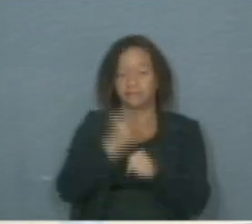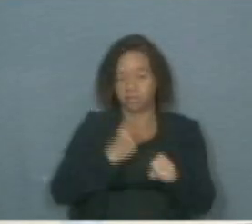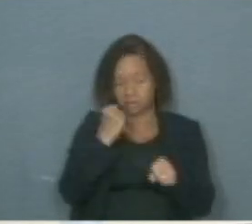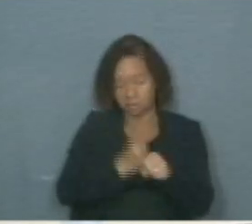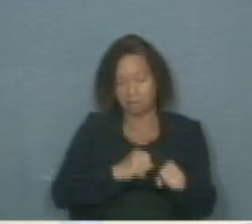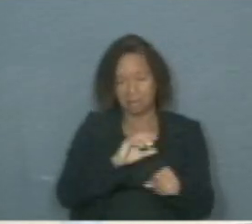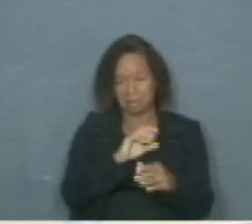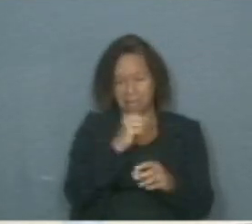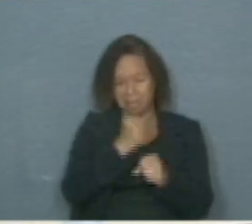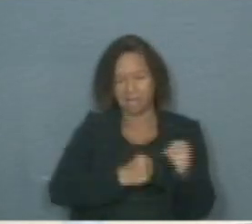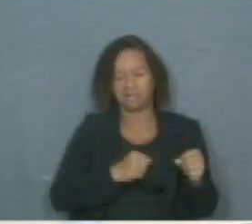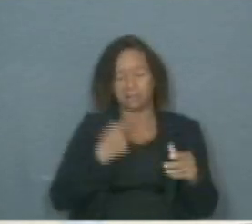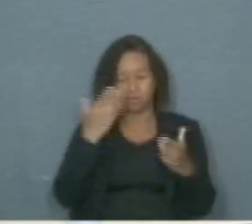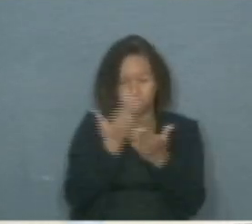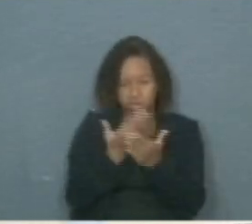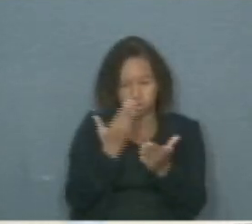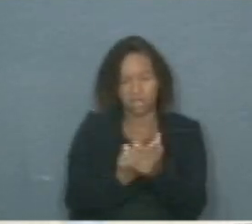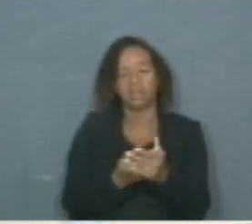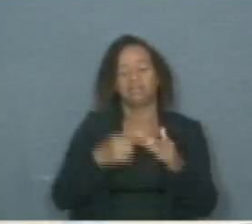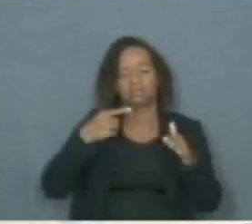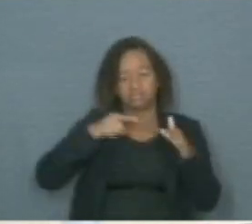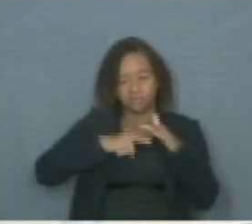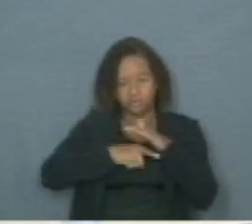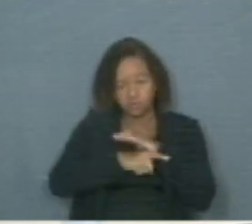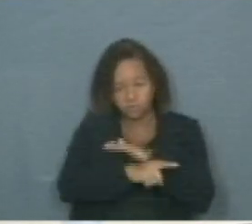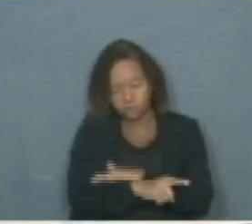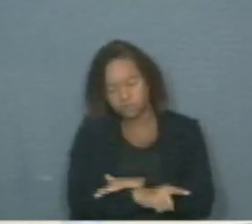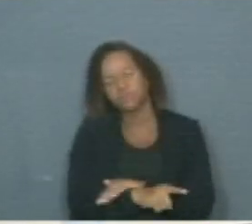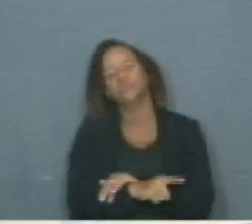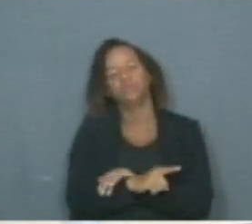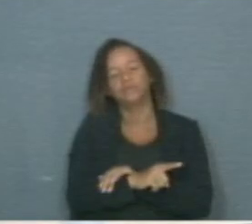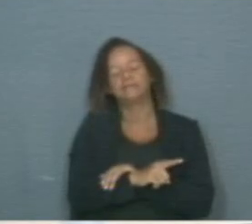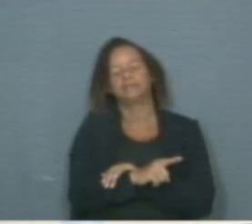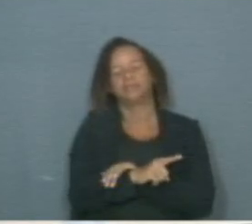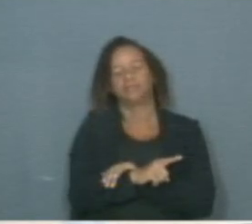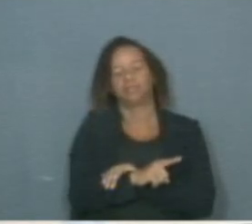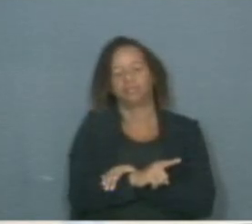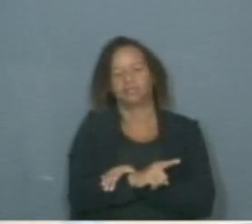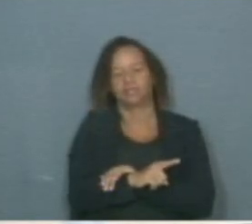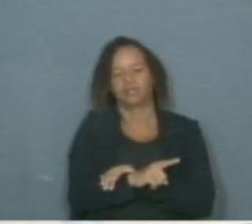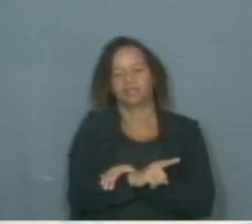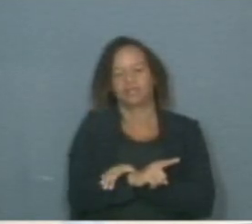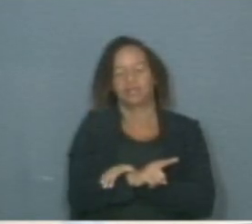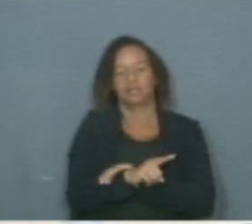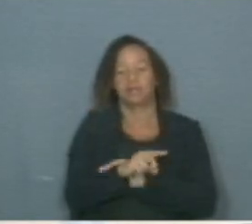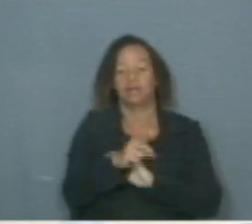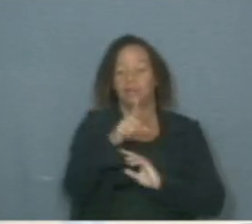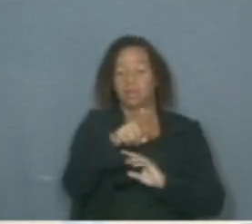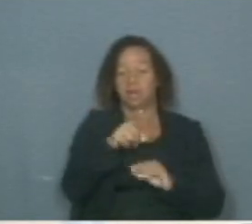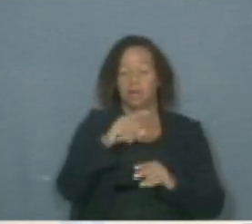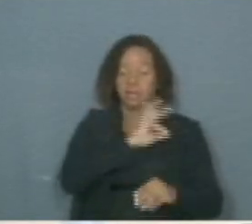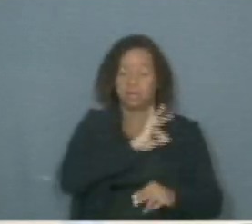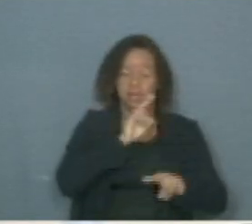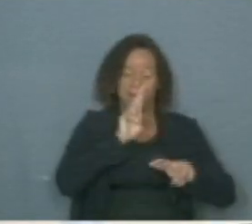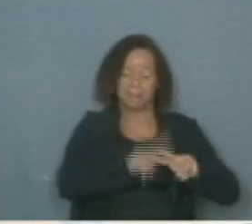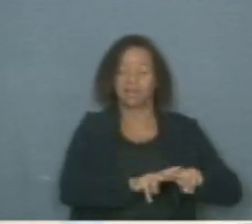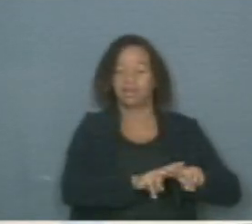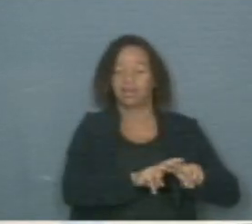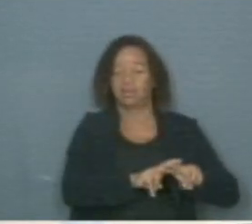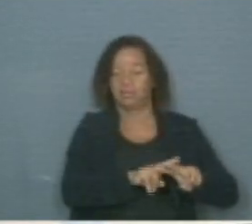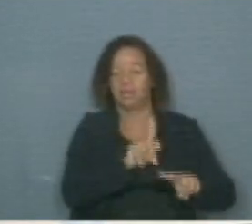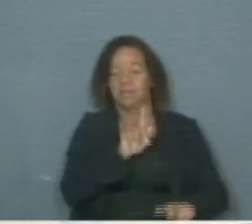a fundo o assassinato do agente penal, policial